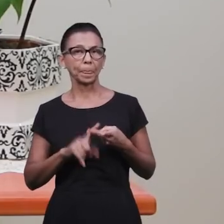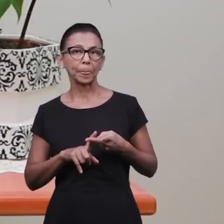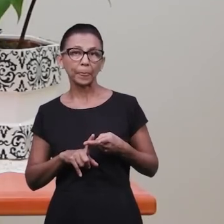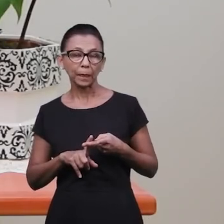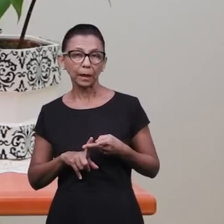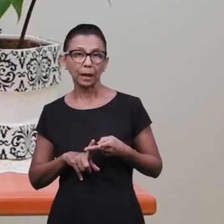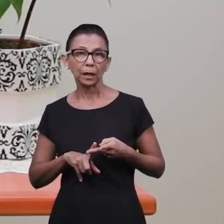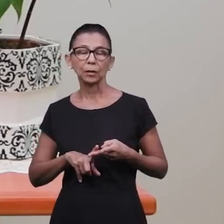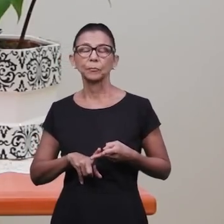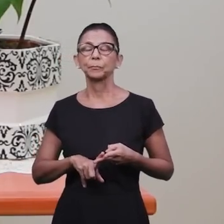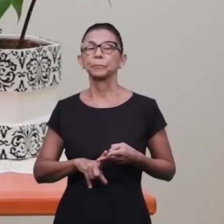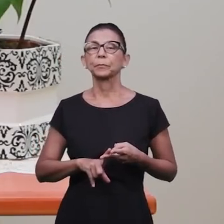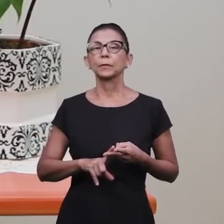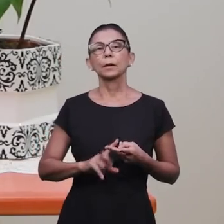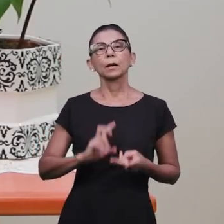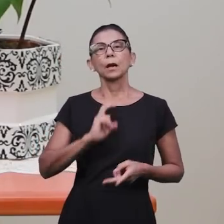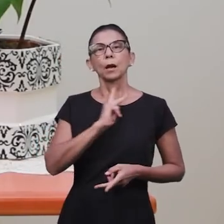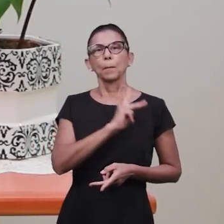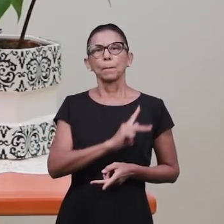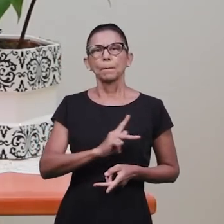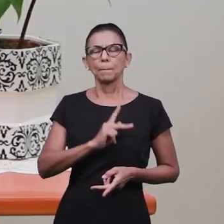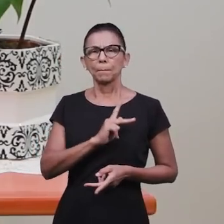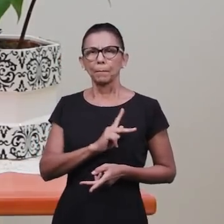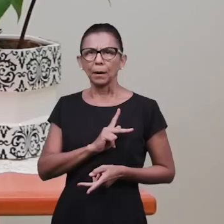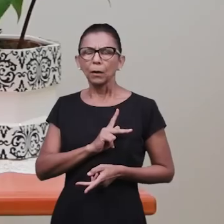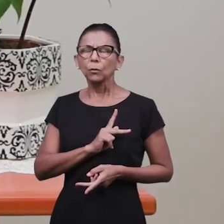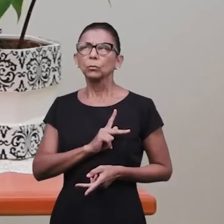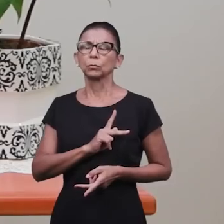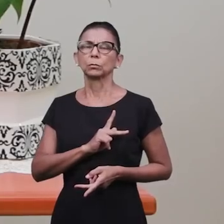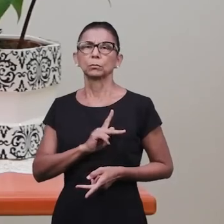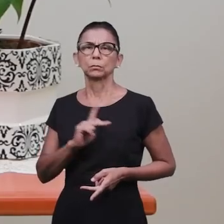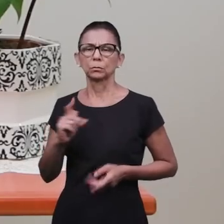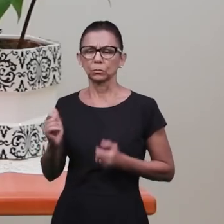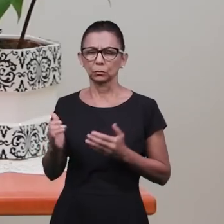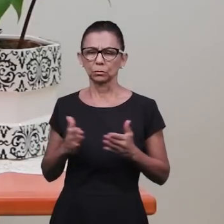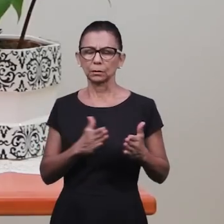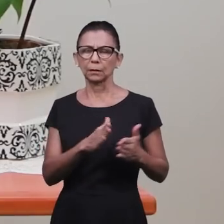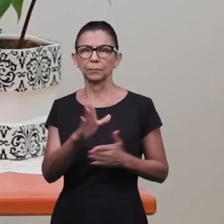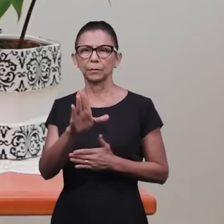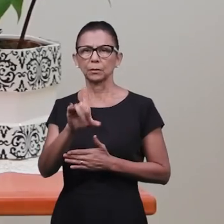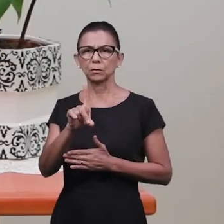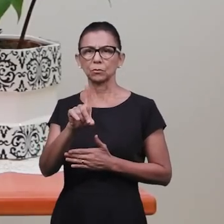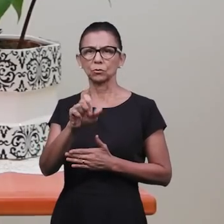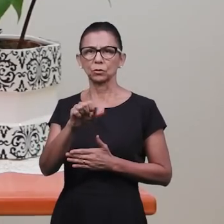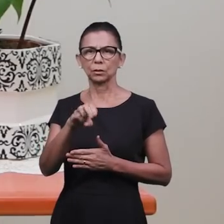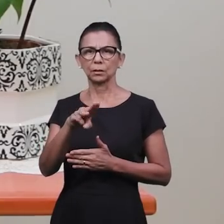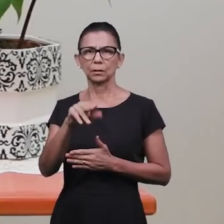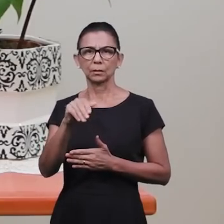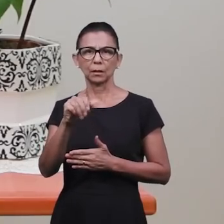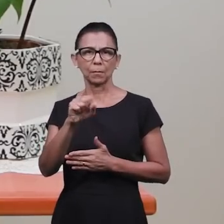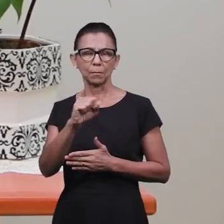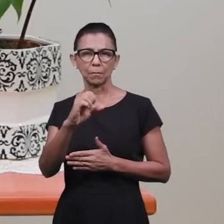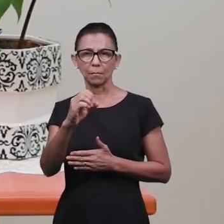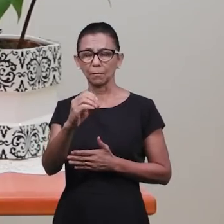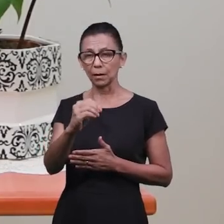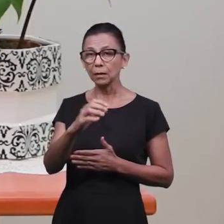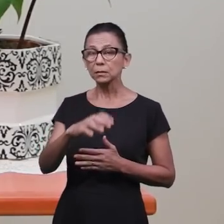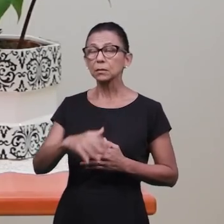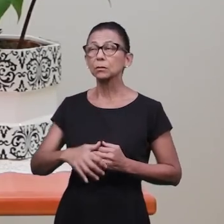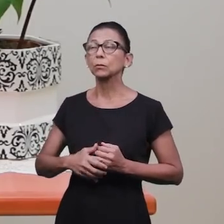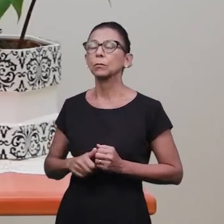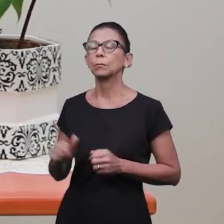do céu o envolveu e Jesus falou com ele. Paulo pensou que, Saulo,